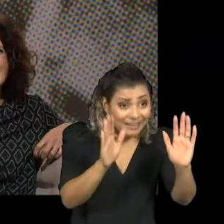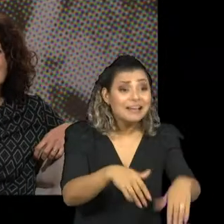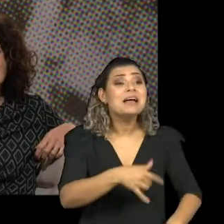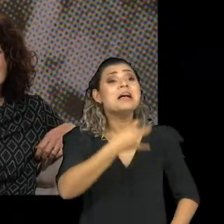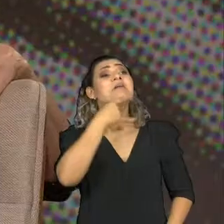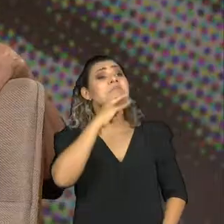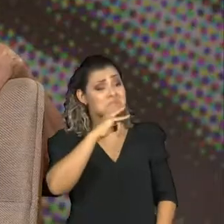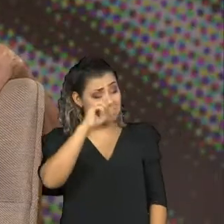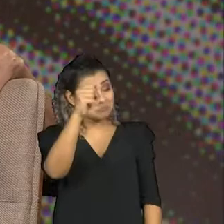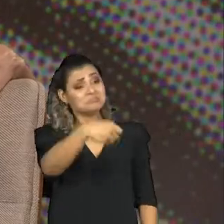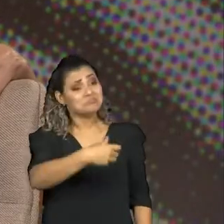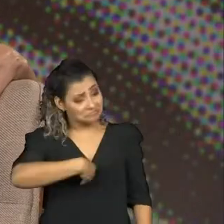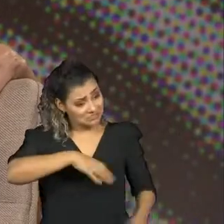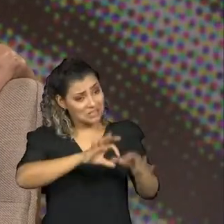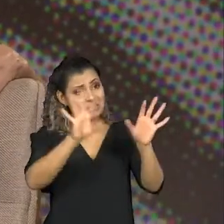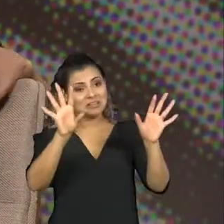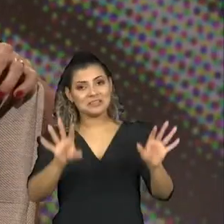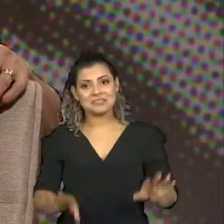sim.